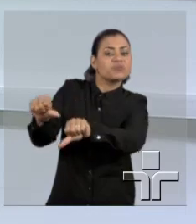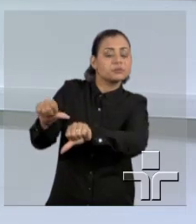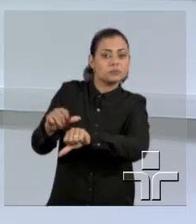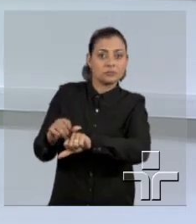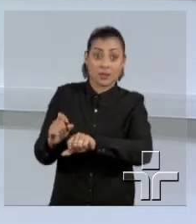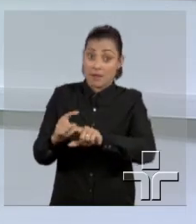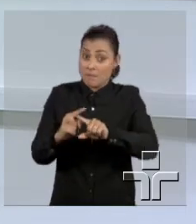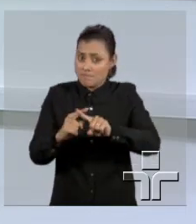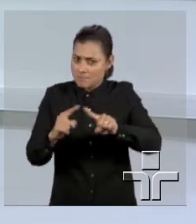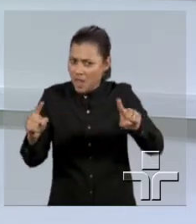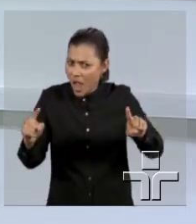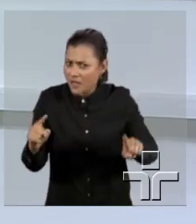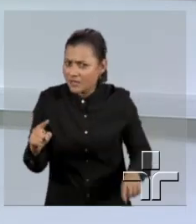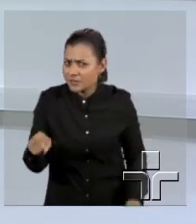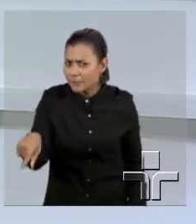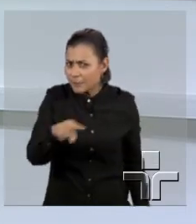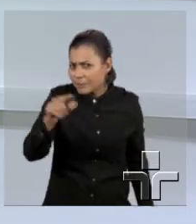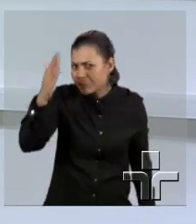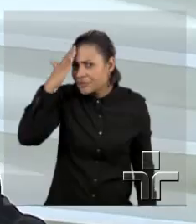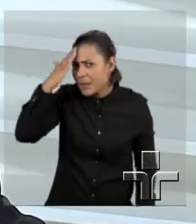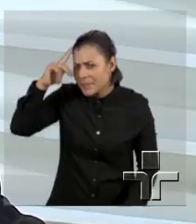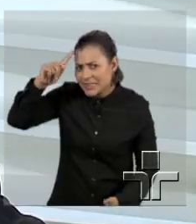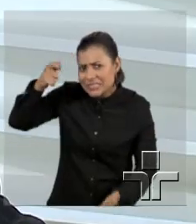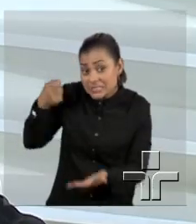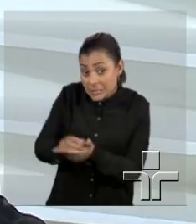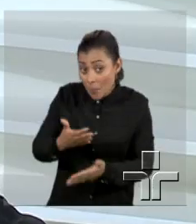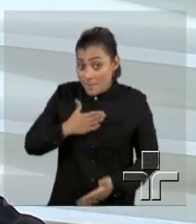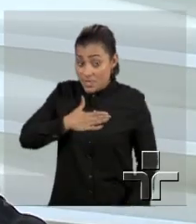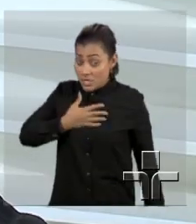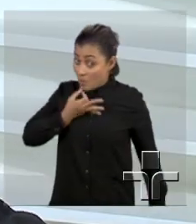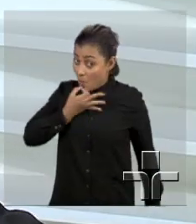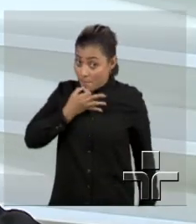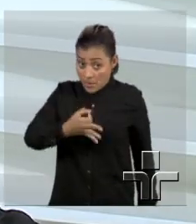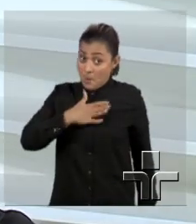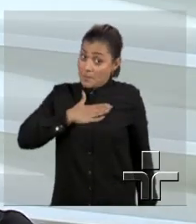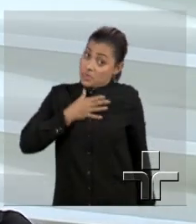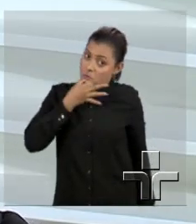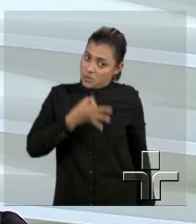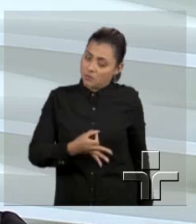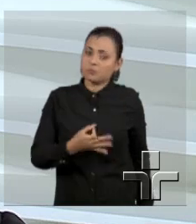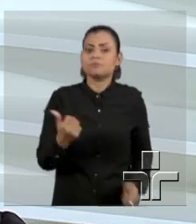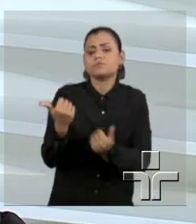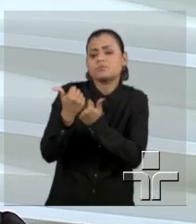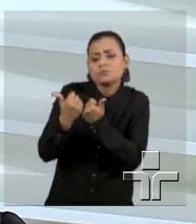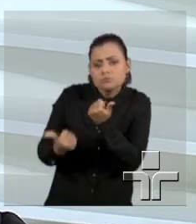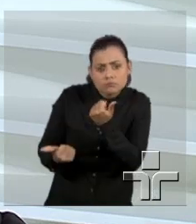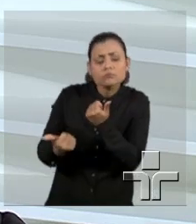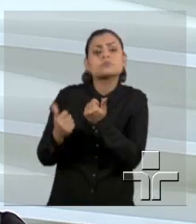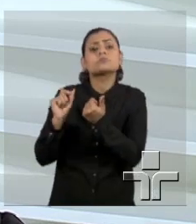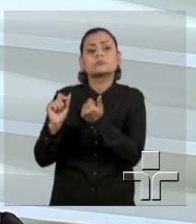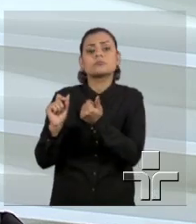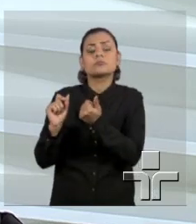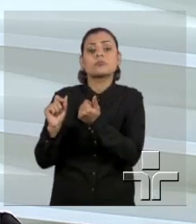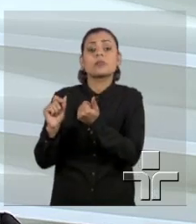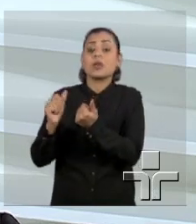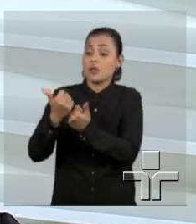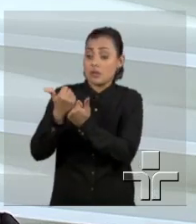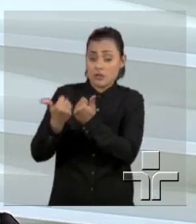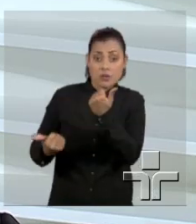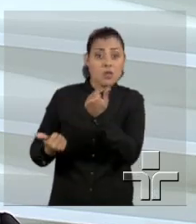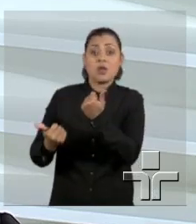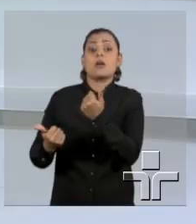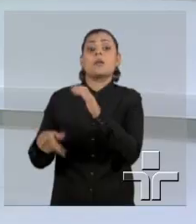que, com essa decisão, no meu ponto de vista, o ministro revogou parcialmente, derrogou a lei